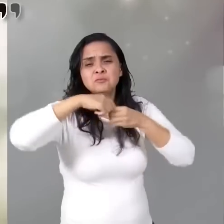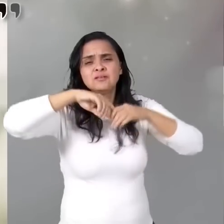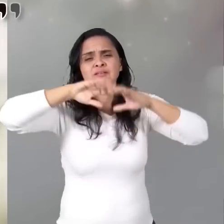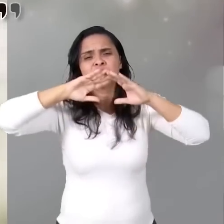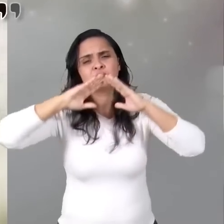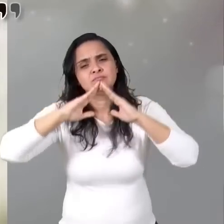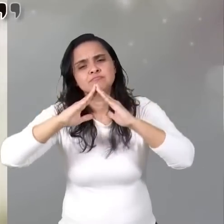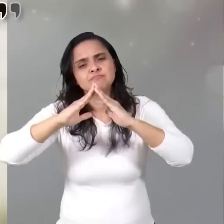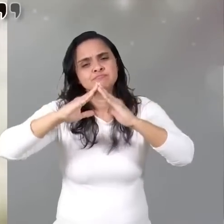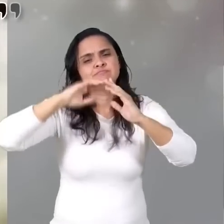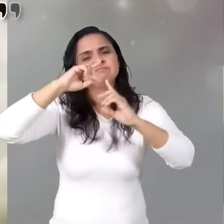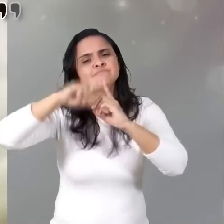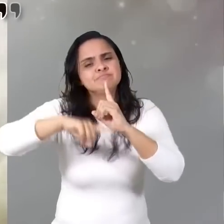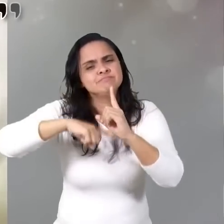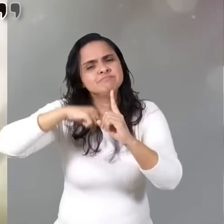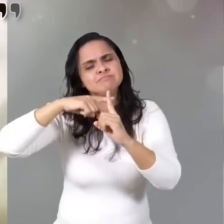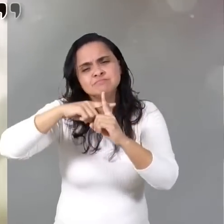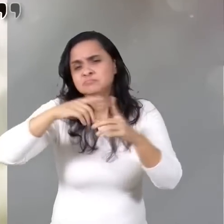pra tua